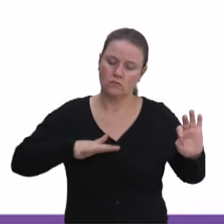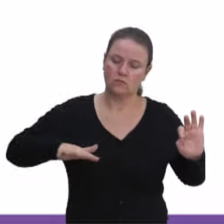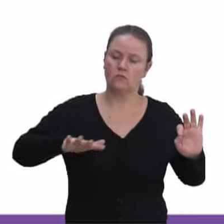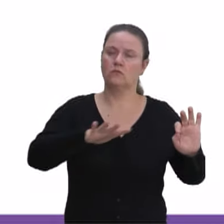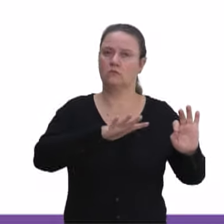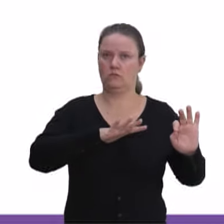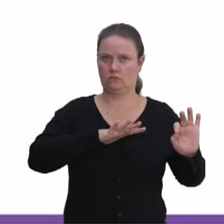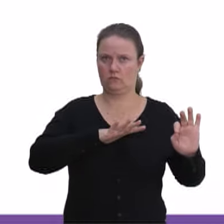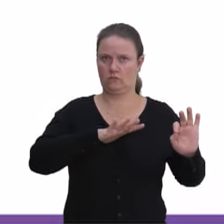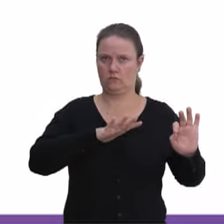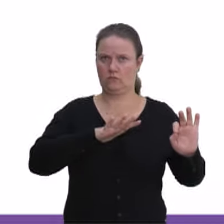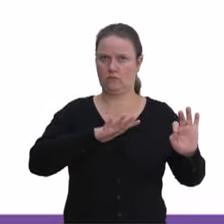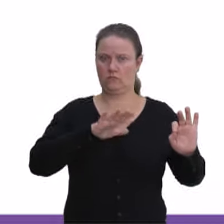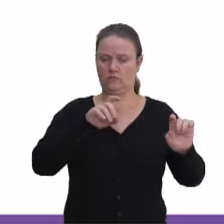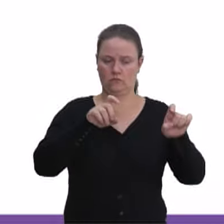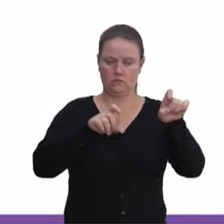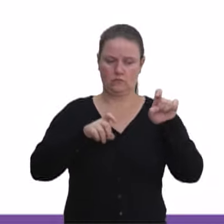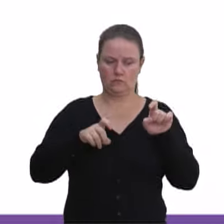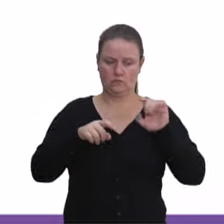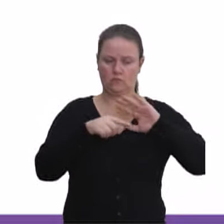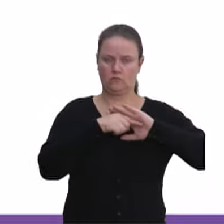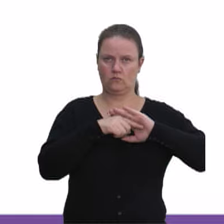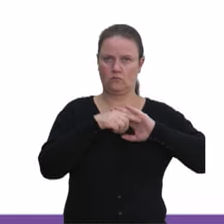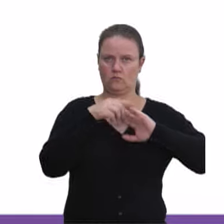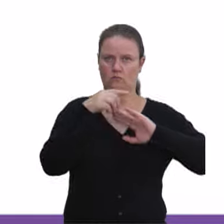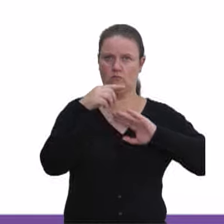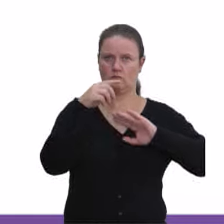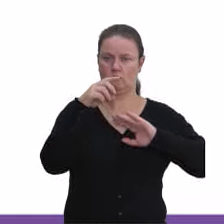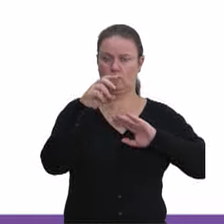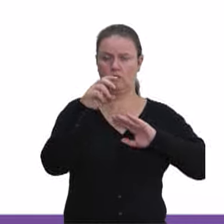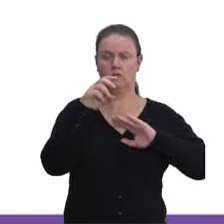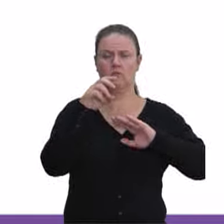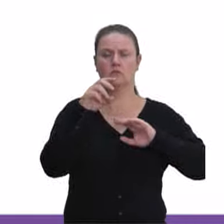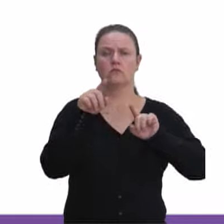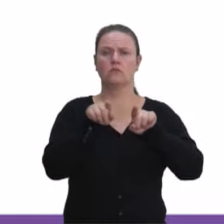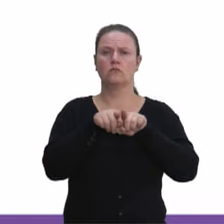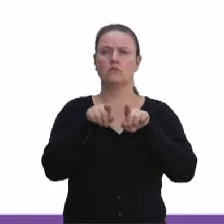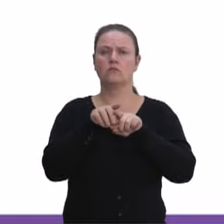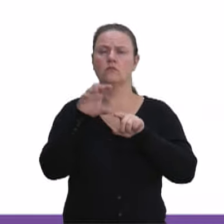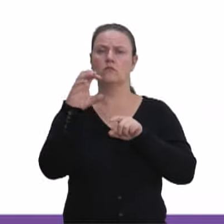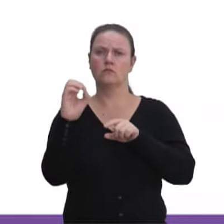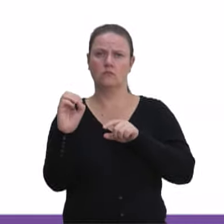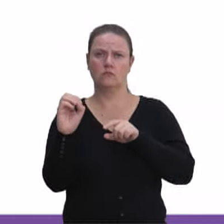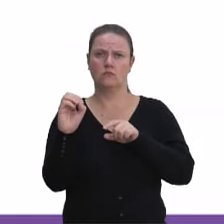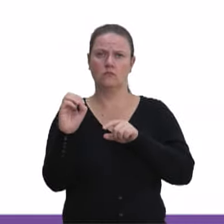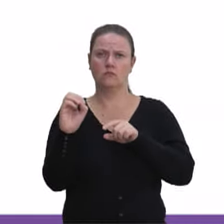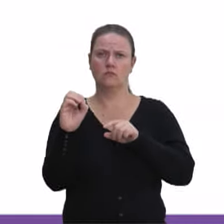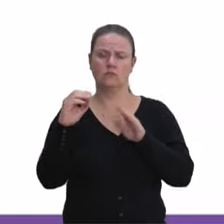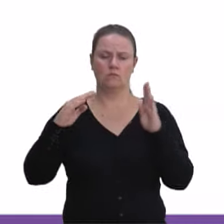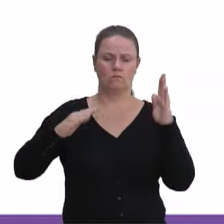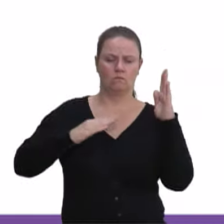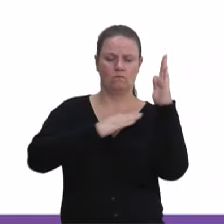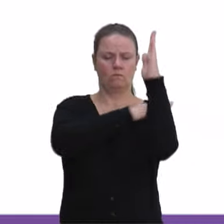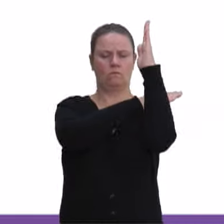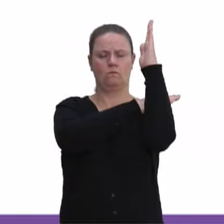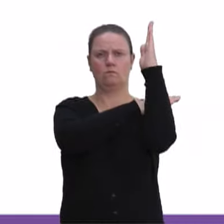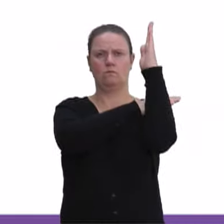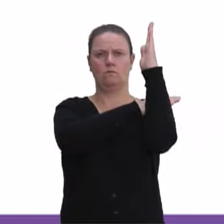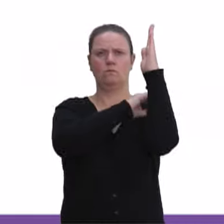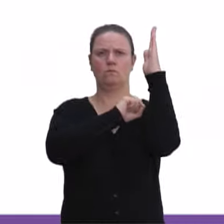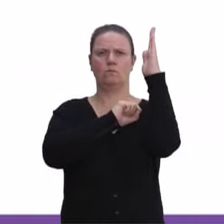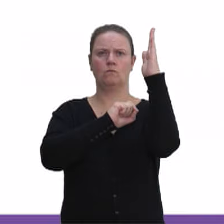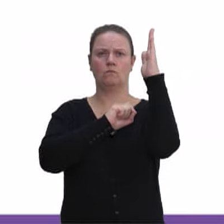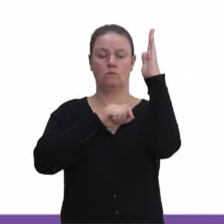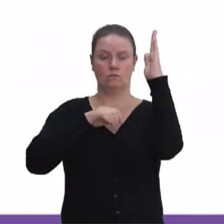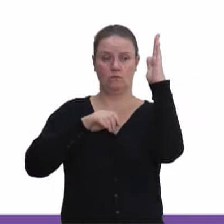geral, x menos y mais 5 igual a 0, interceptam o eixo x e y.